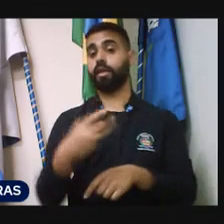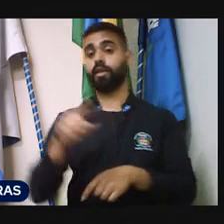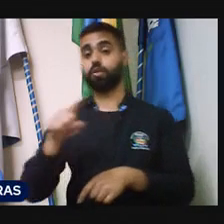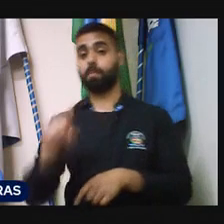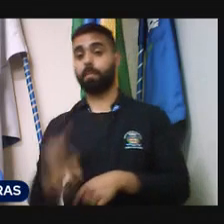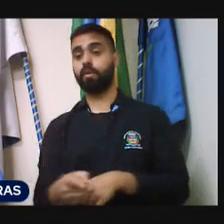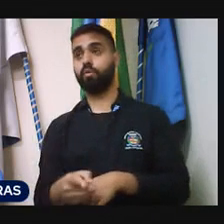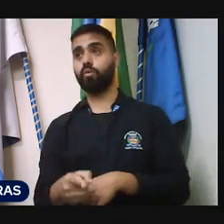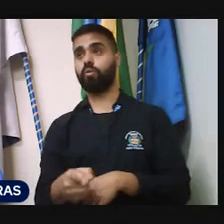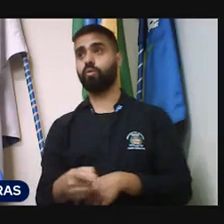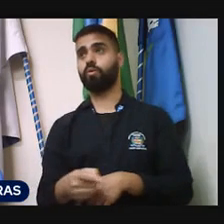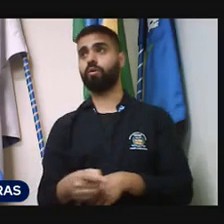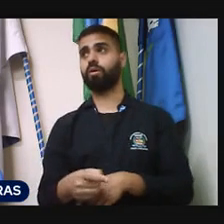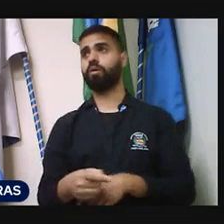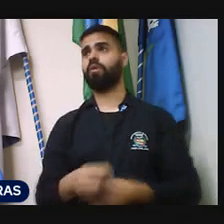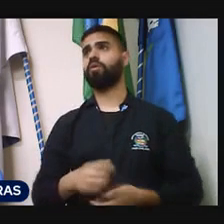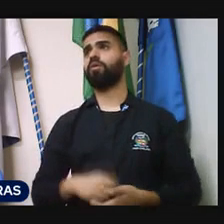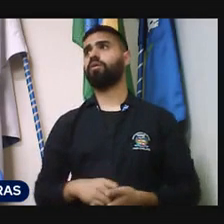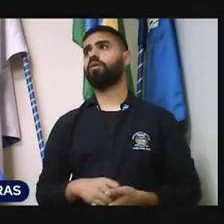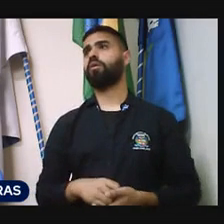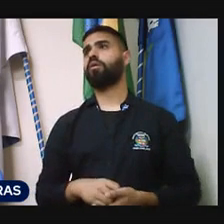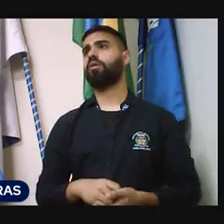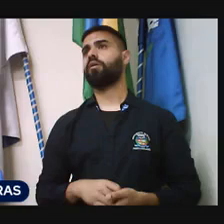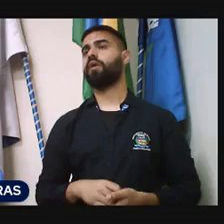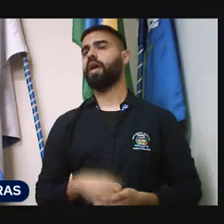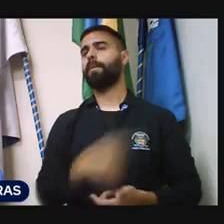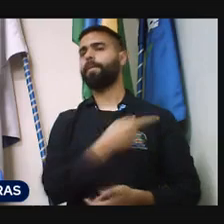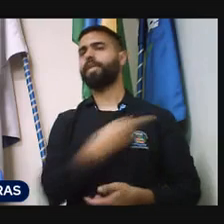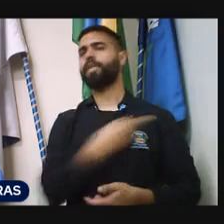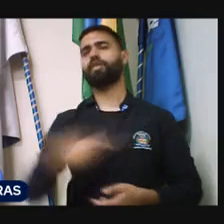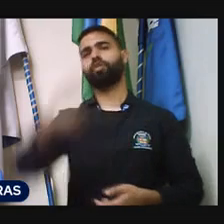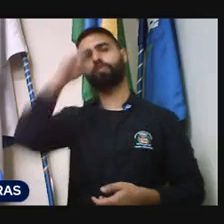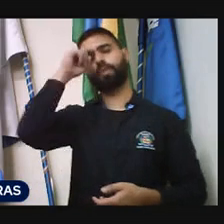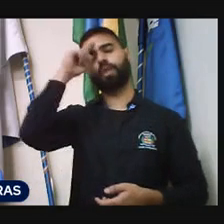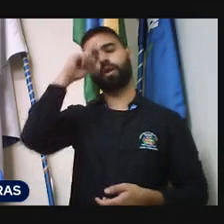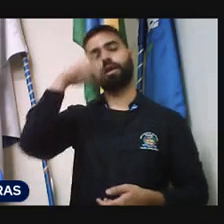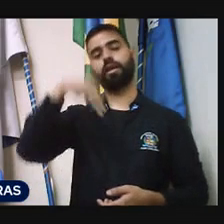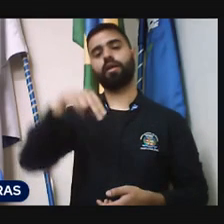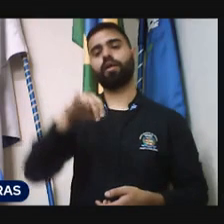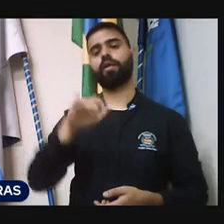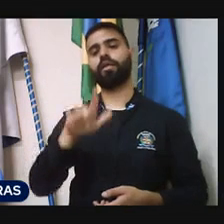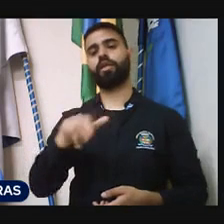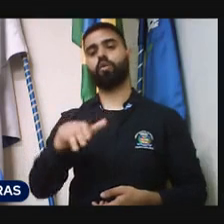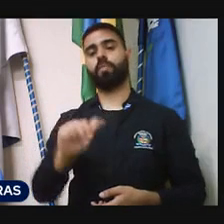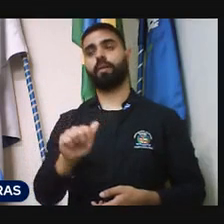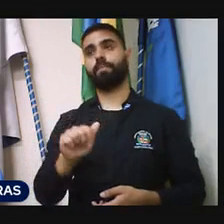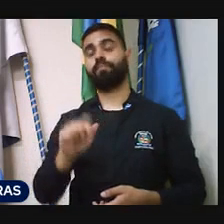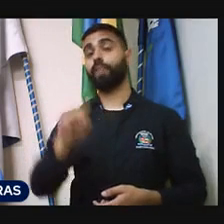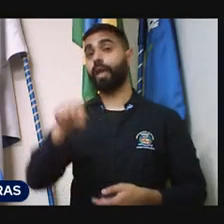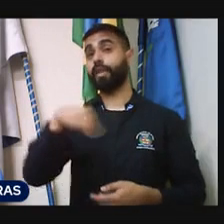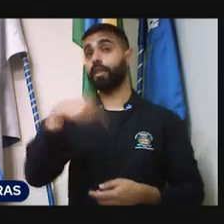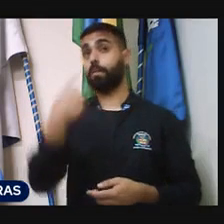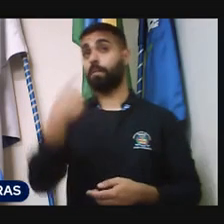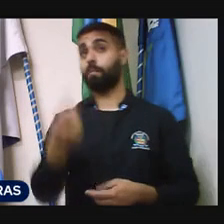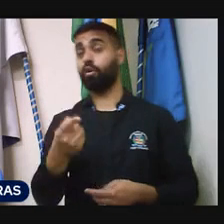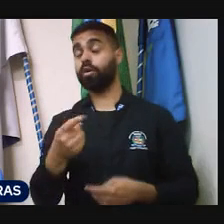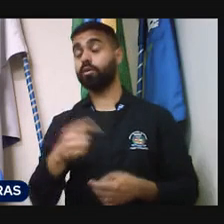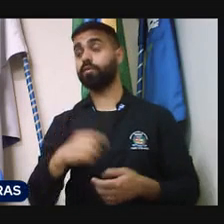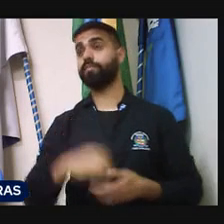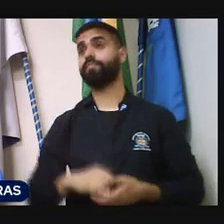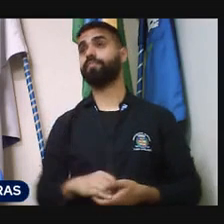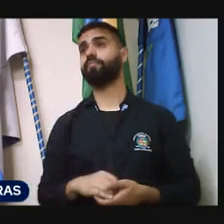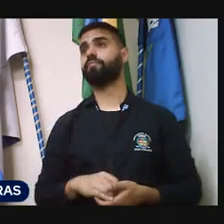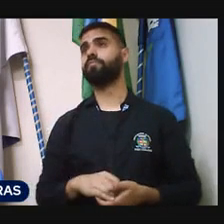ainda era presidência da dona Nilma logo em seguida foi feito um repasse no